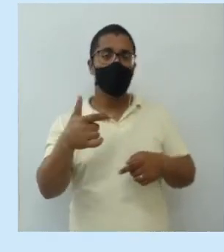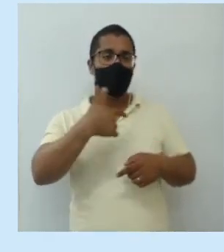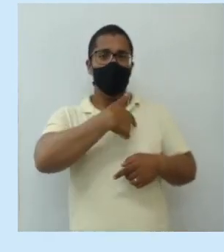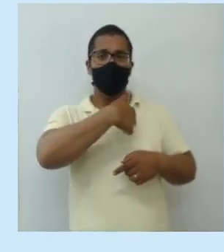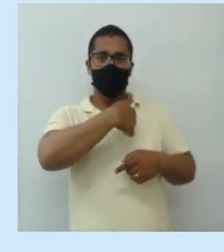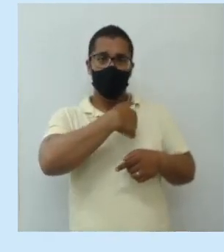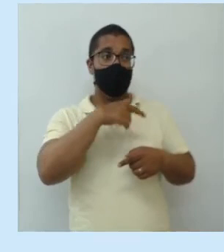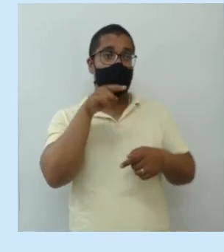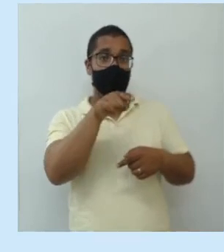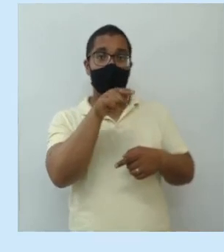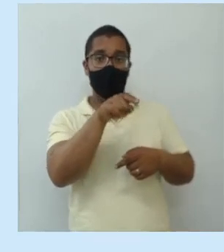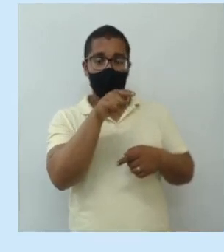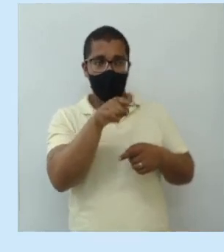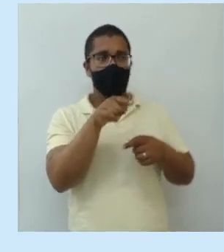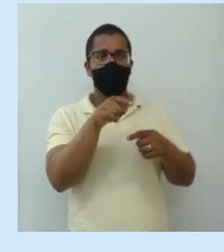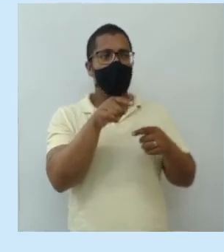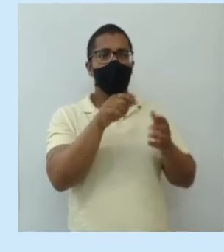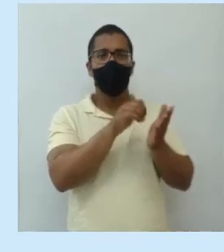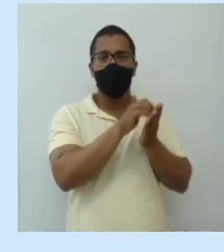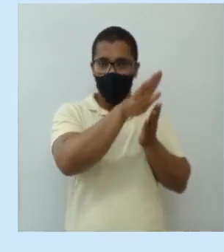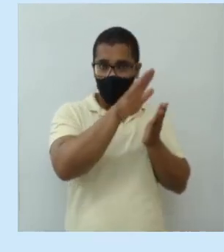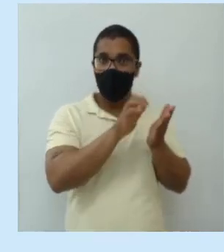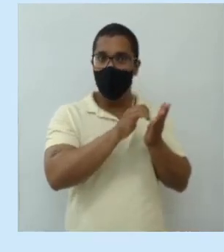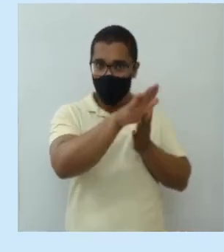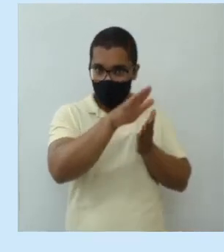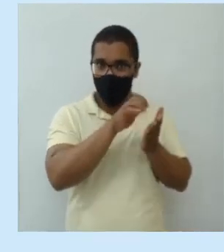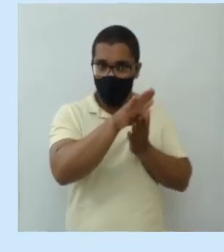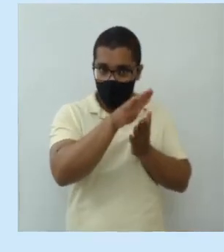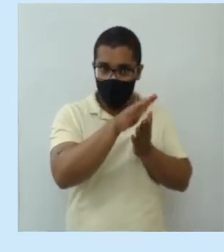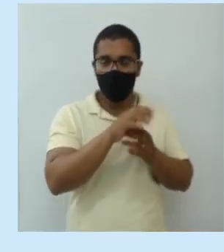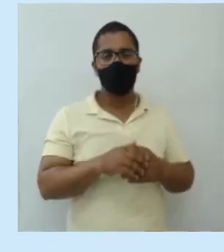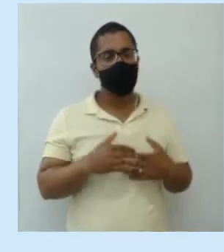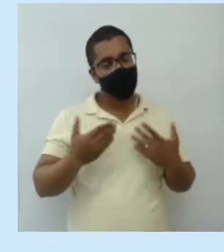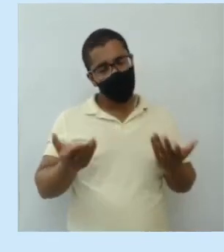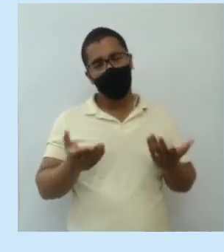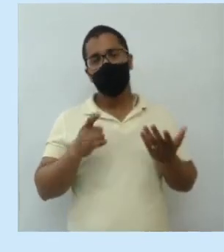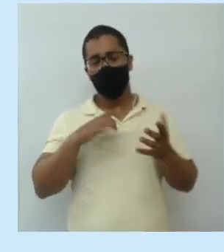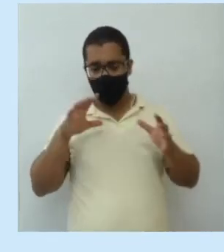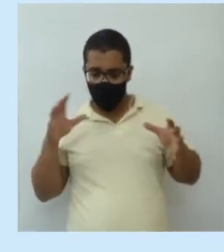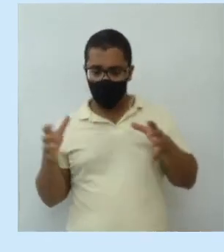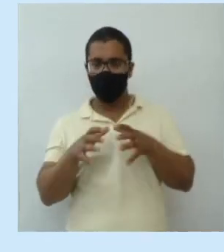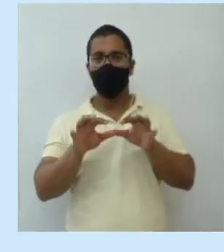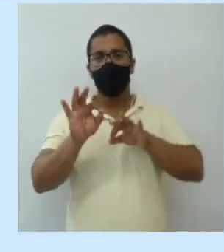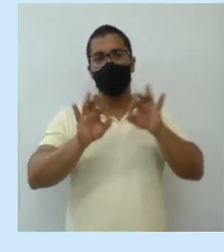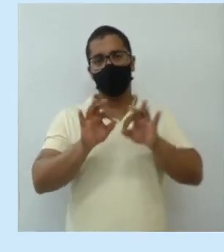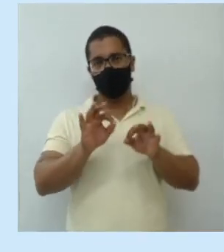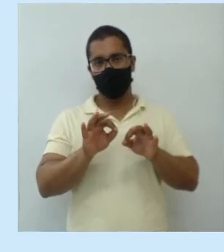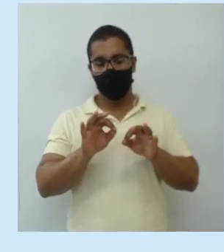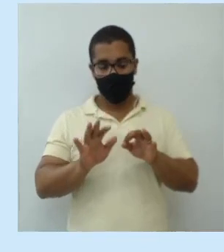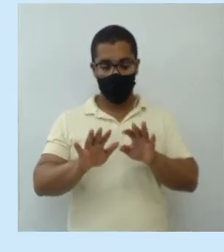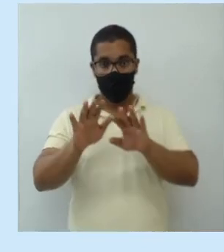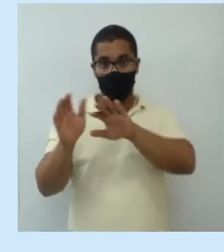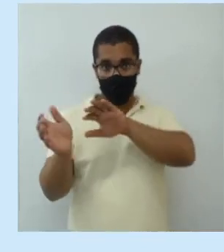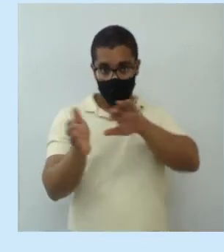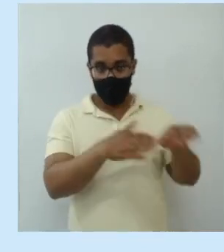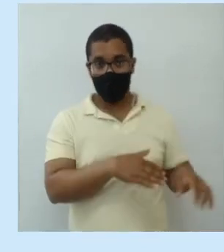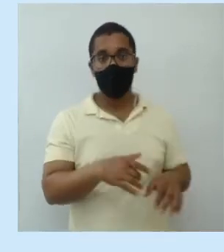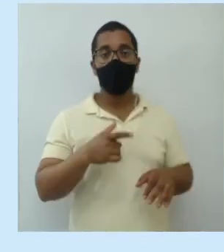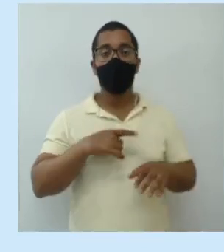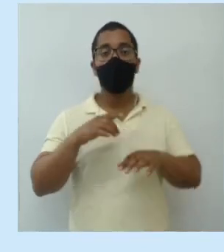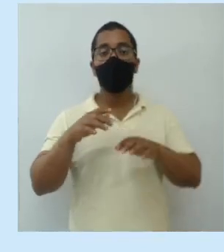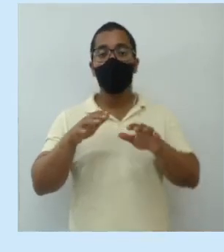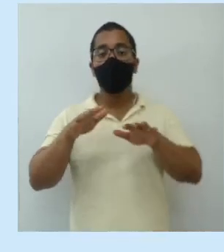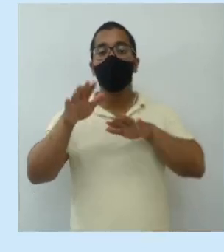nós falamos no movimento dos sem terra, nós estamos falando de um movimento estrutural,